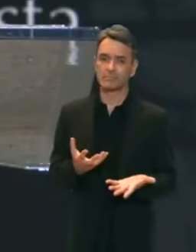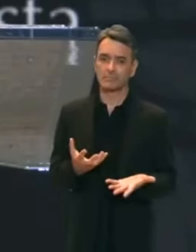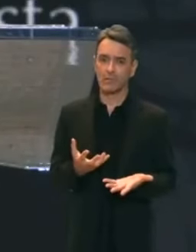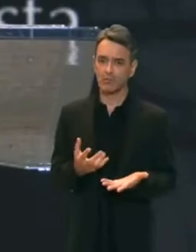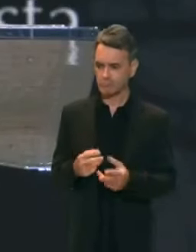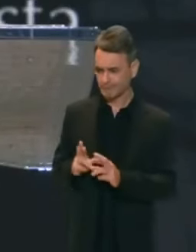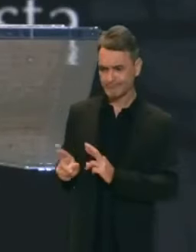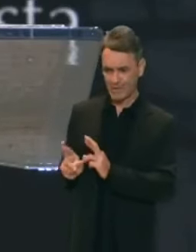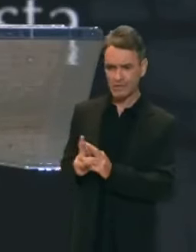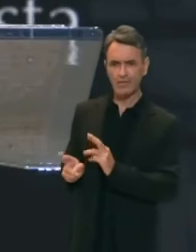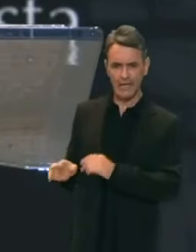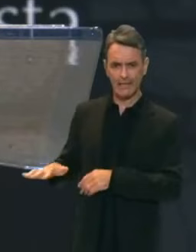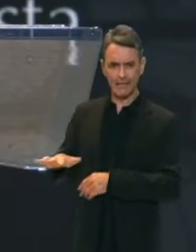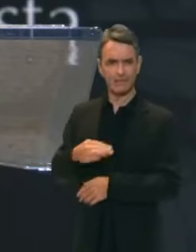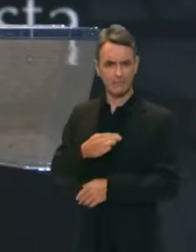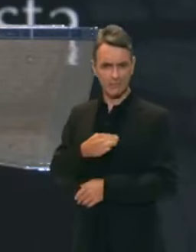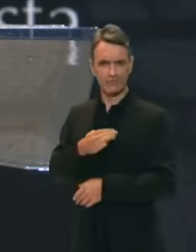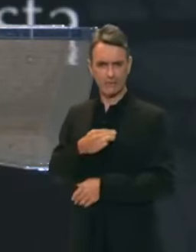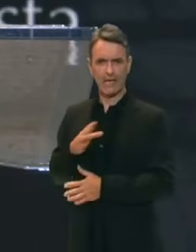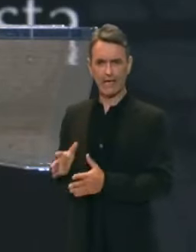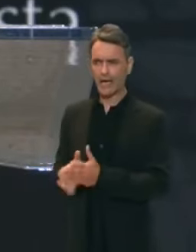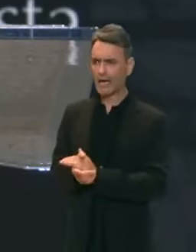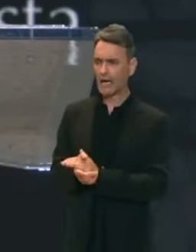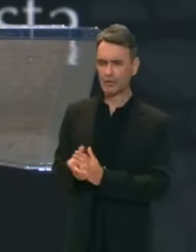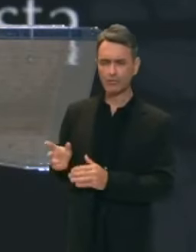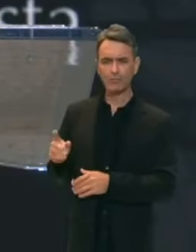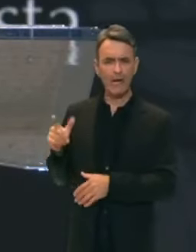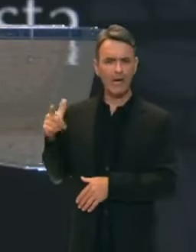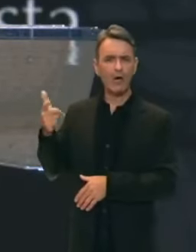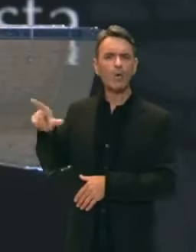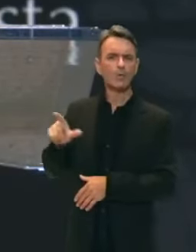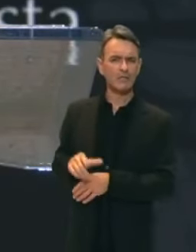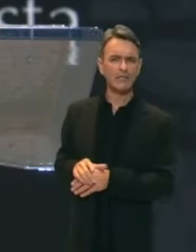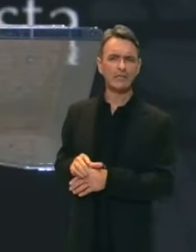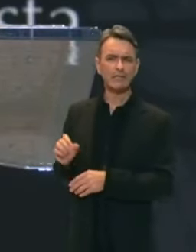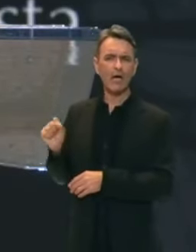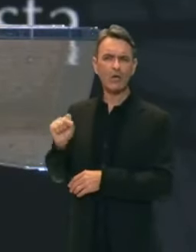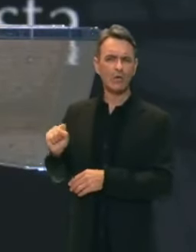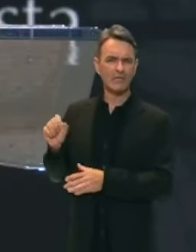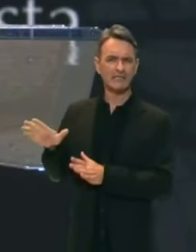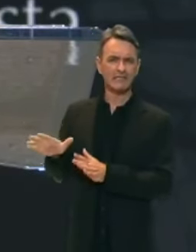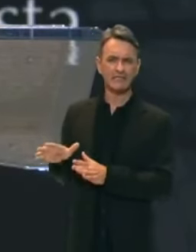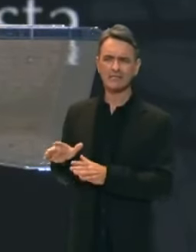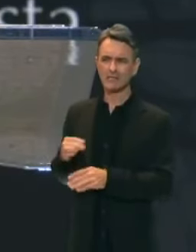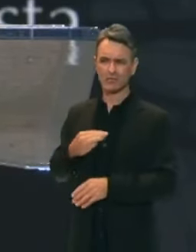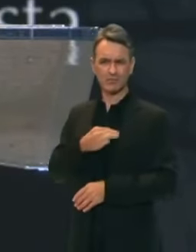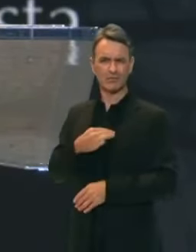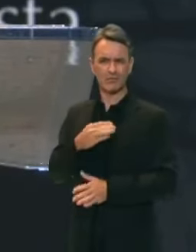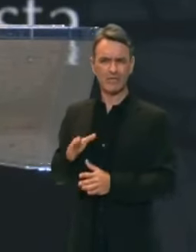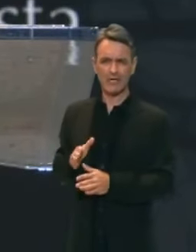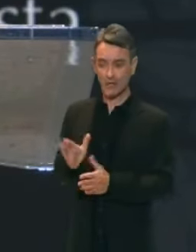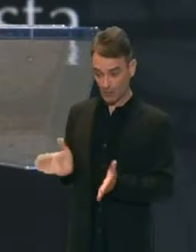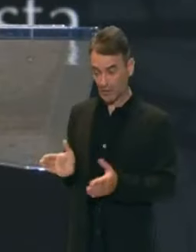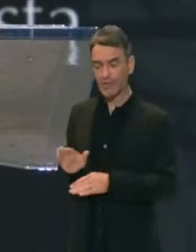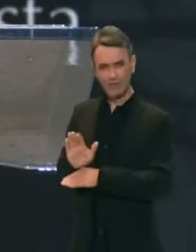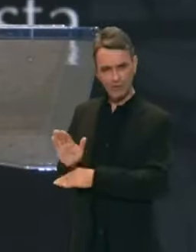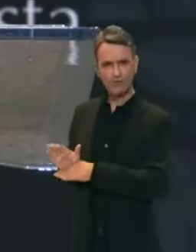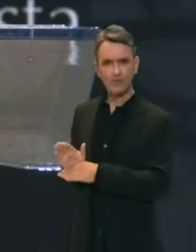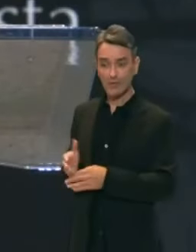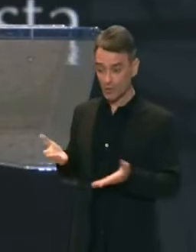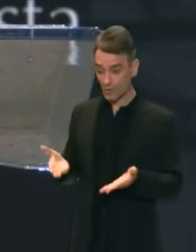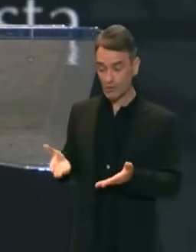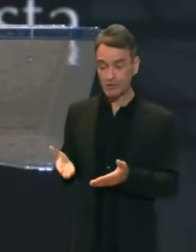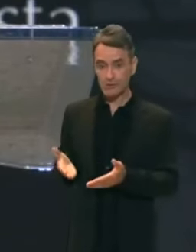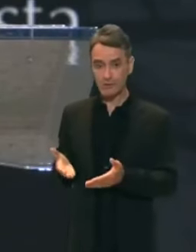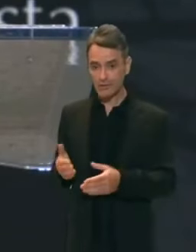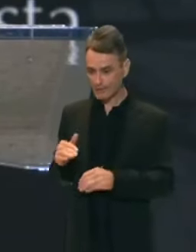me relacionar com esse missionário a pedido de uma organização missionária, mentoreando esse missionário. Só que hoje eu estou conversando